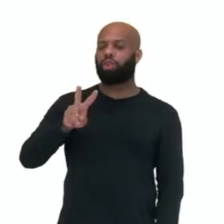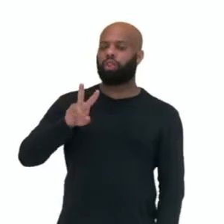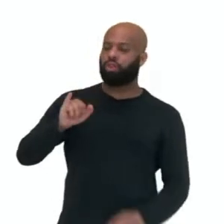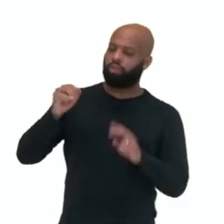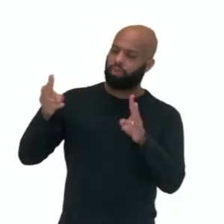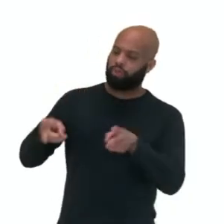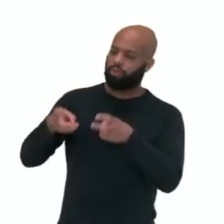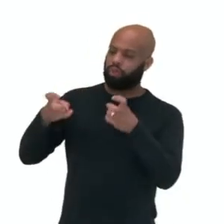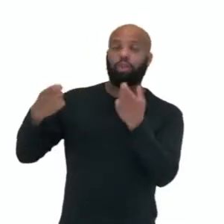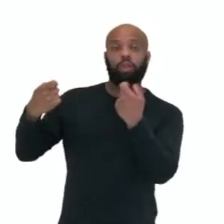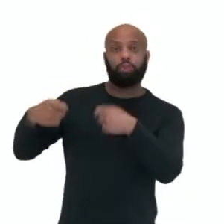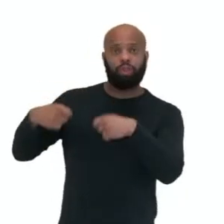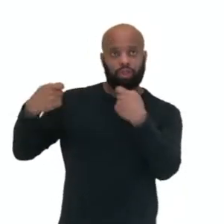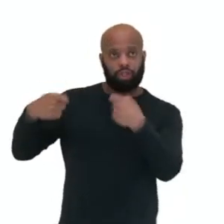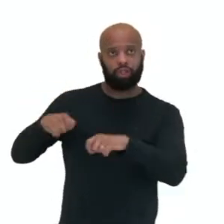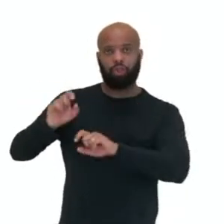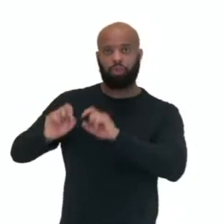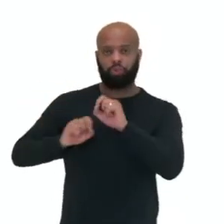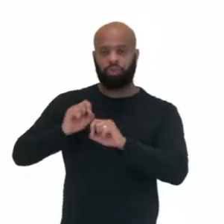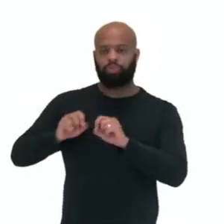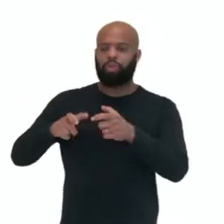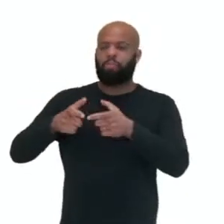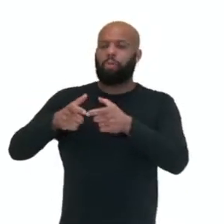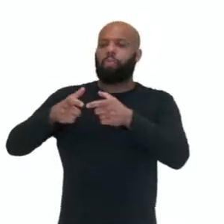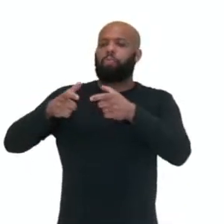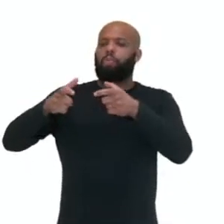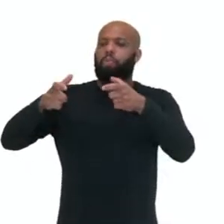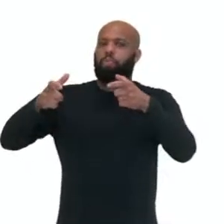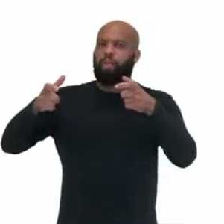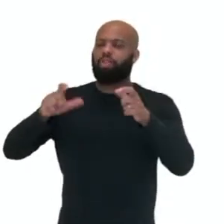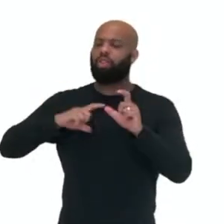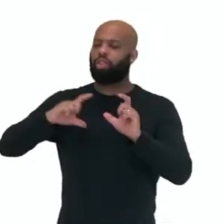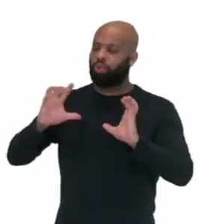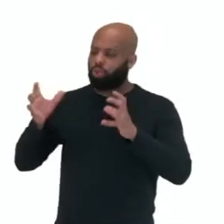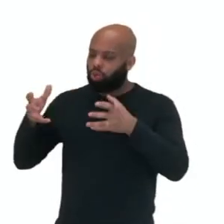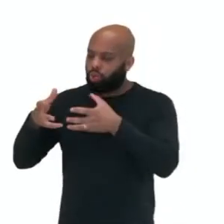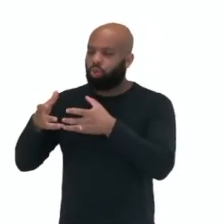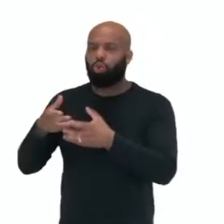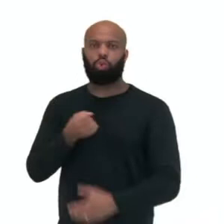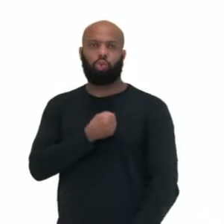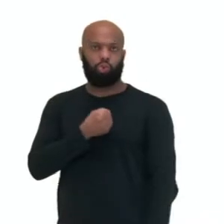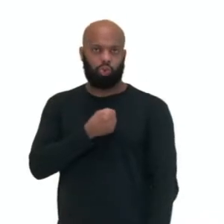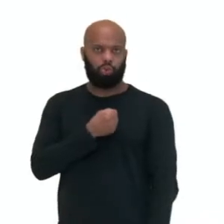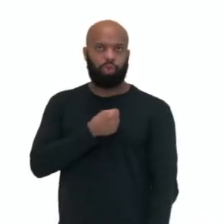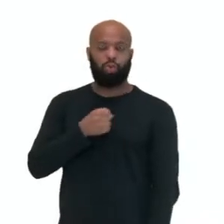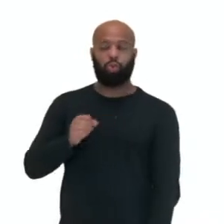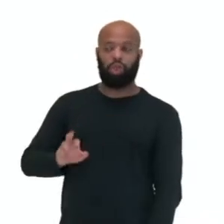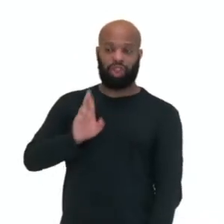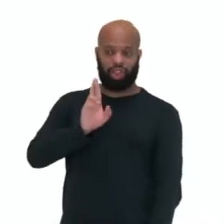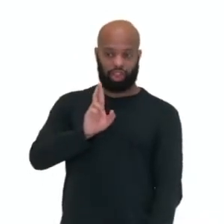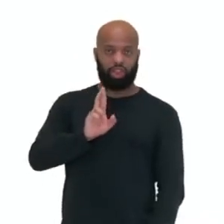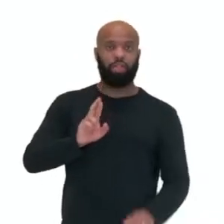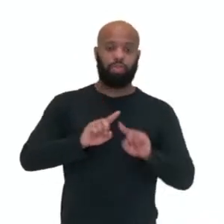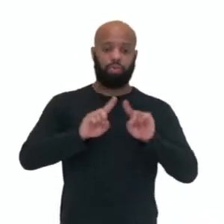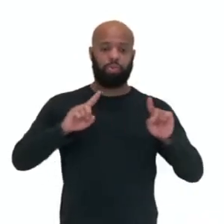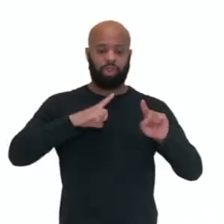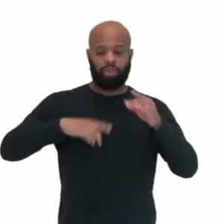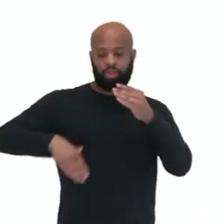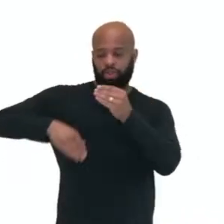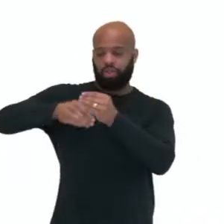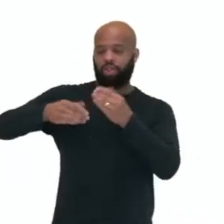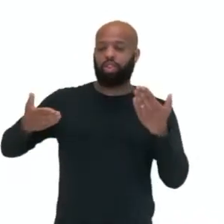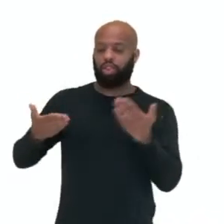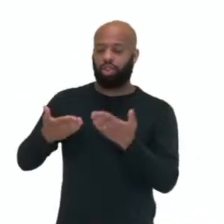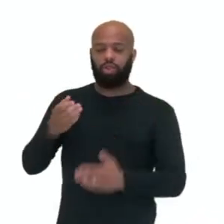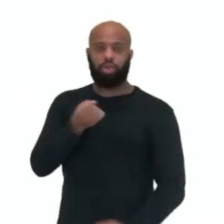a necessidade da ampliação do conjunto numérico dos números reais com a adição dos números complexos